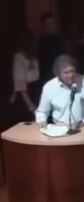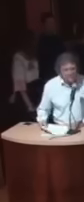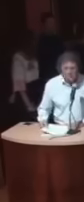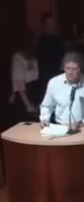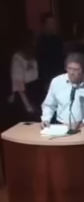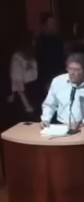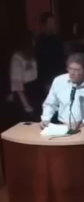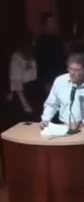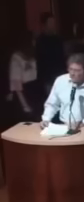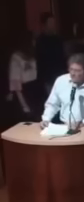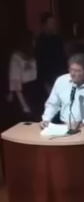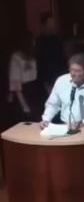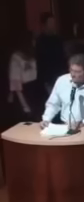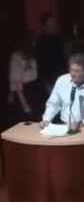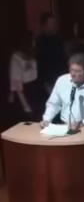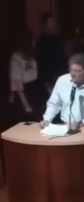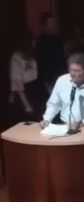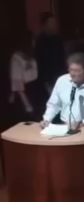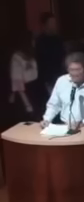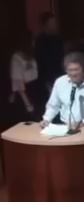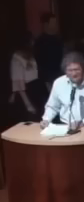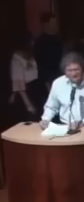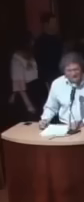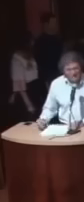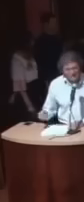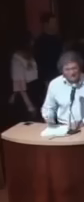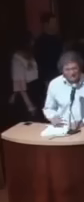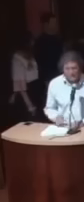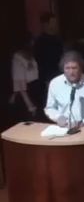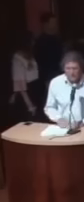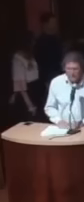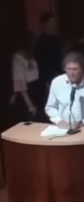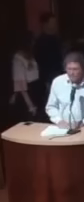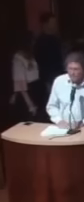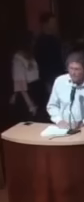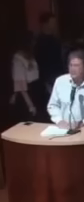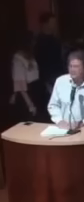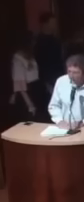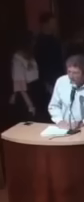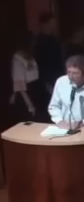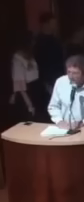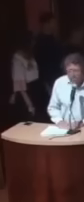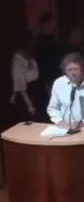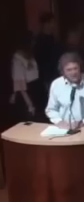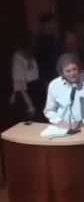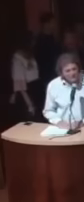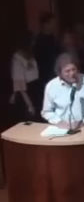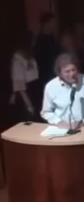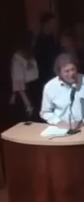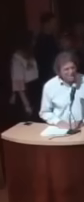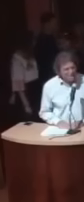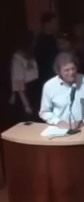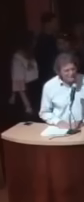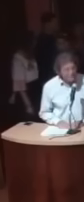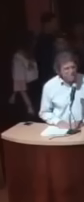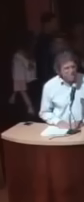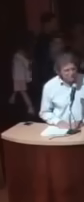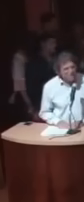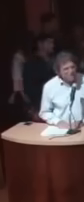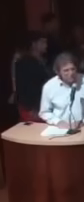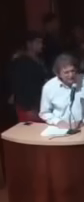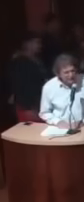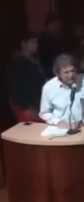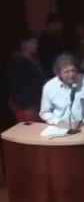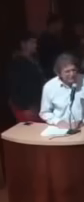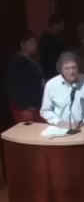muito. Estão acontecendo reformas na educação básica brasileira nesse momento e que são muito lesivas para a educação em geral e para a educação